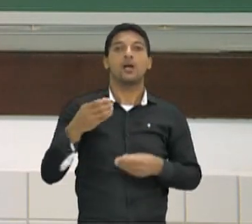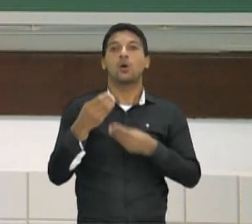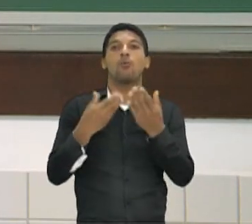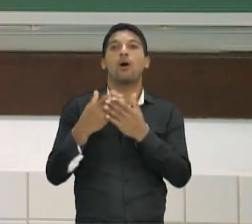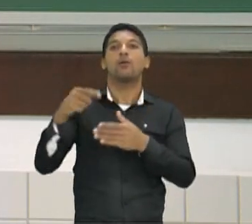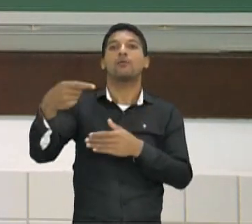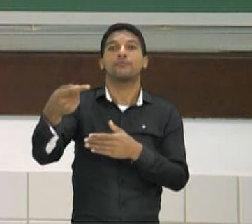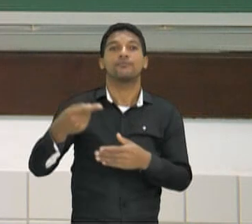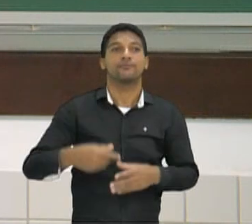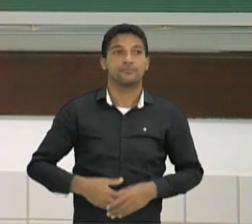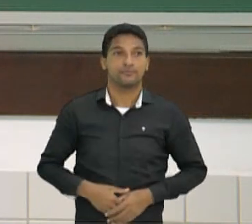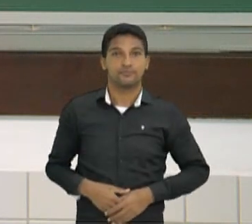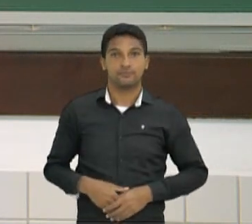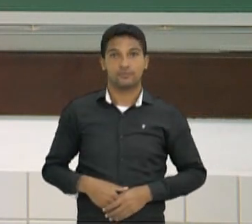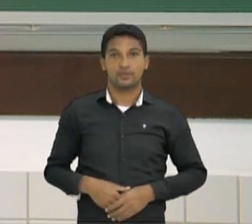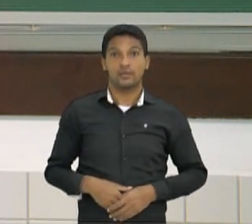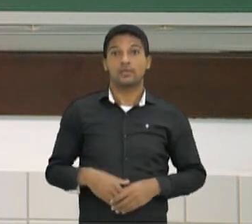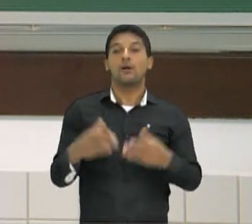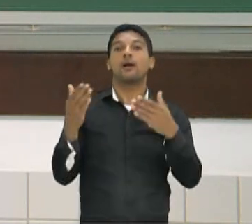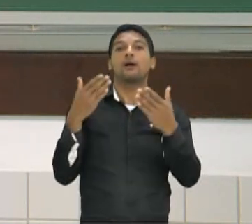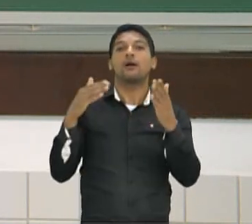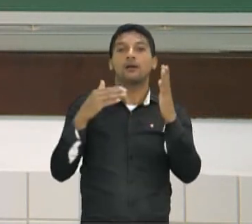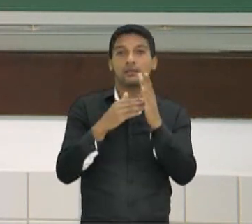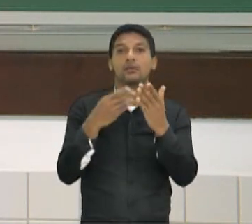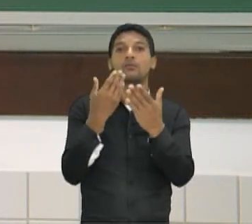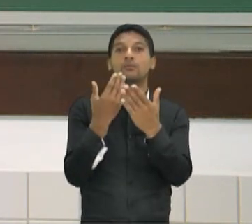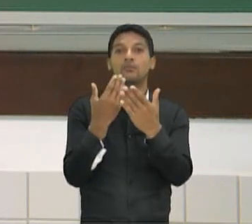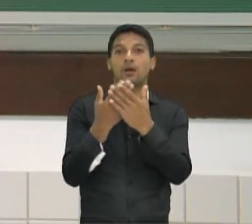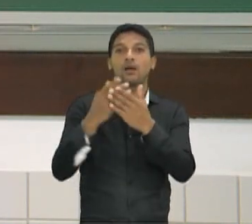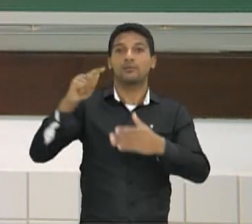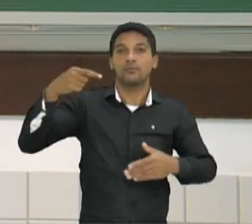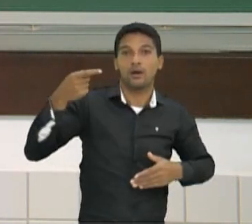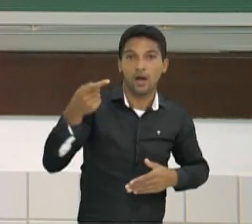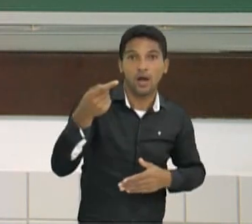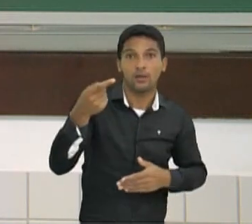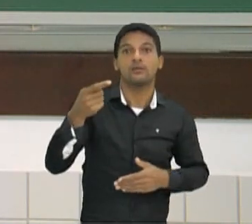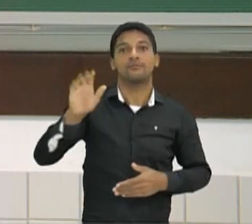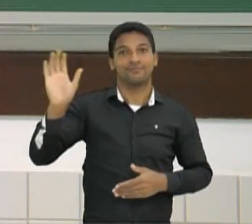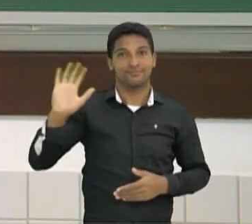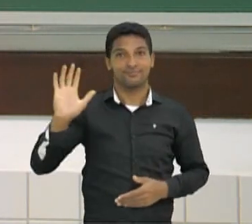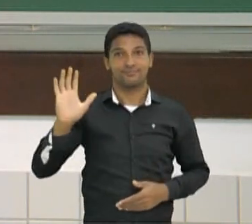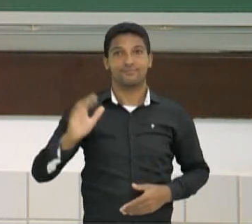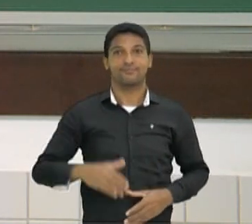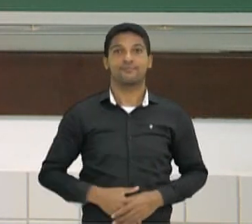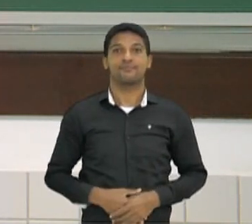abraço a todos, agradeço a companhia, nos encontramos na nossa próxima aula trabalhando o beisebol. Tate Baiô.